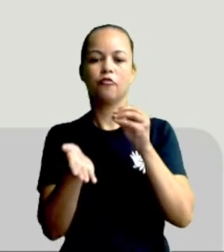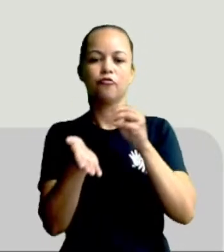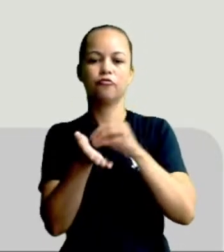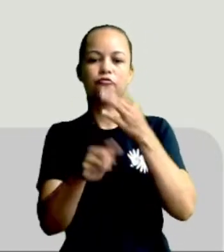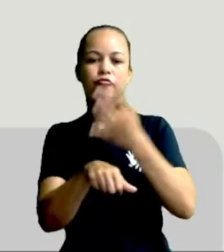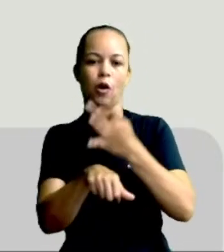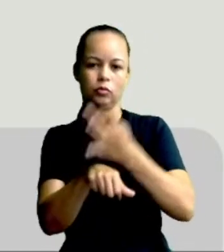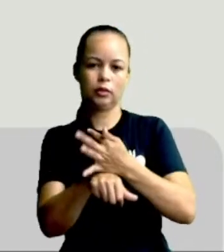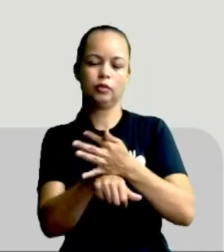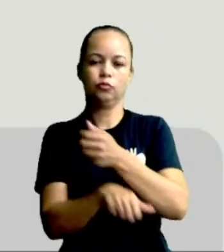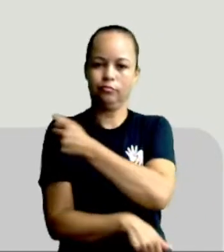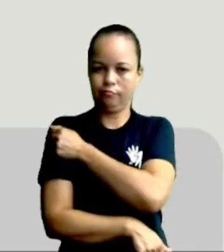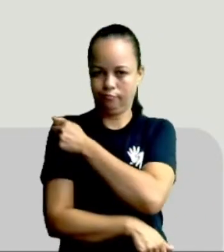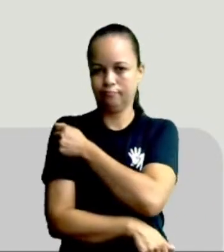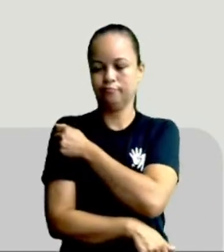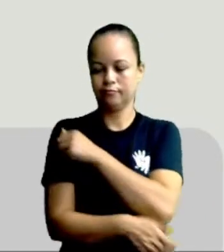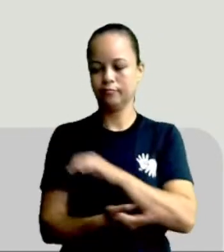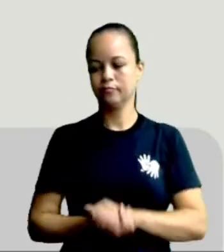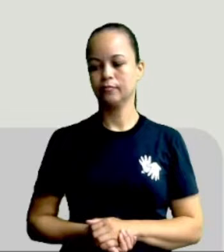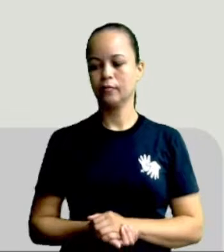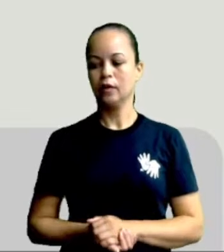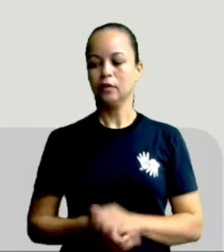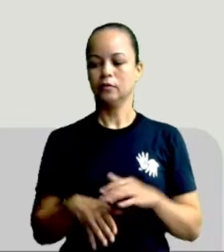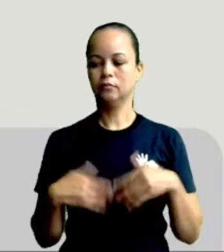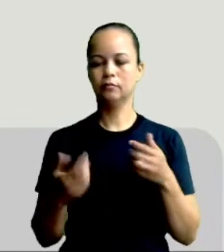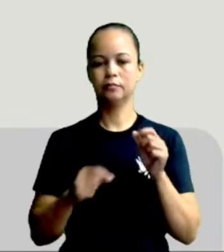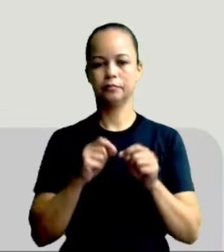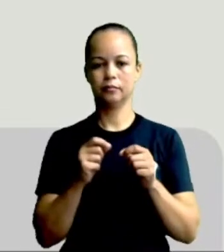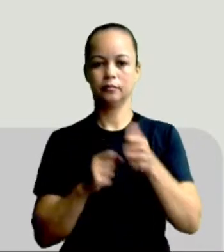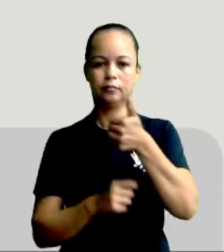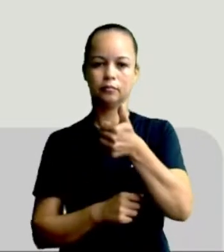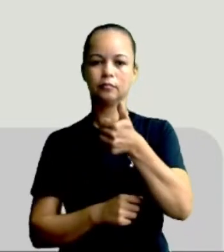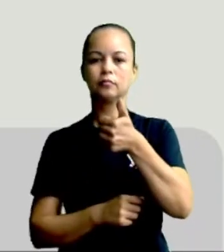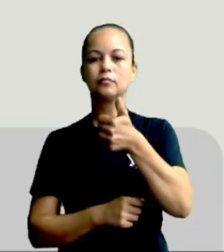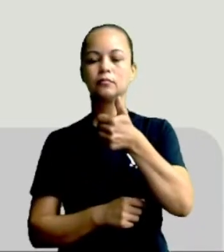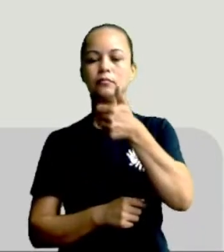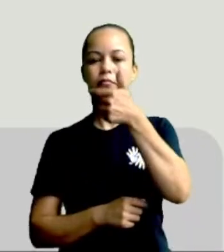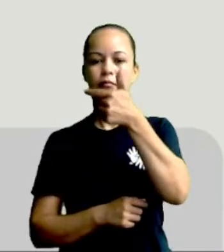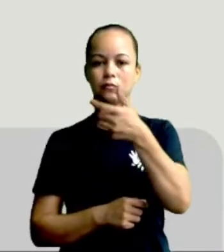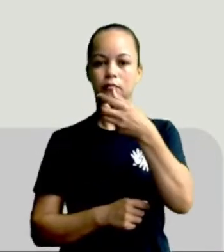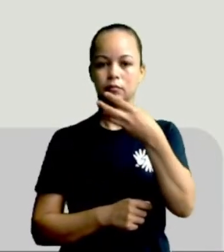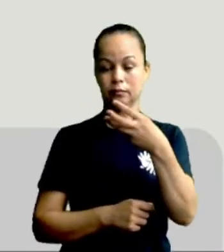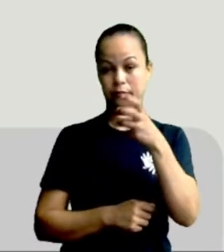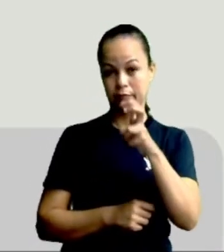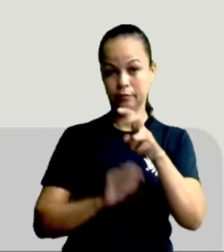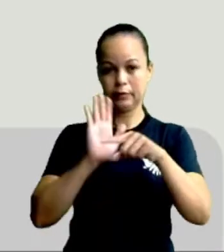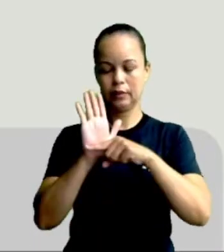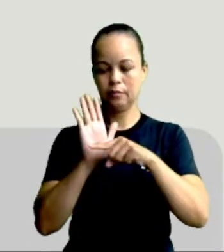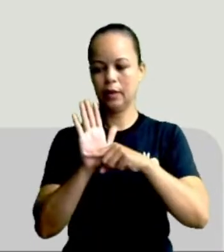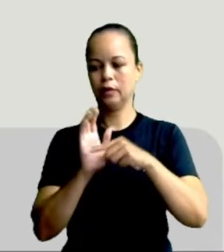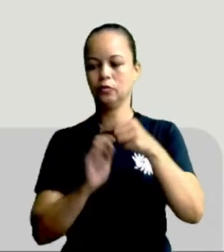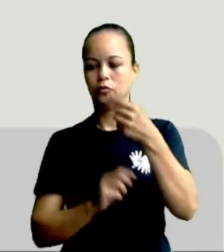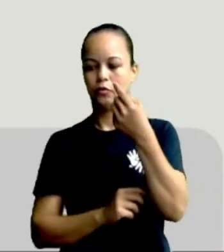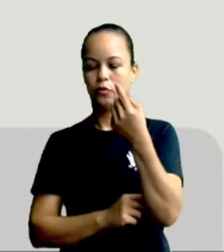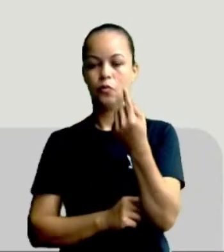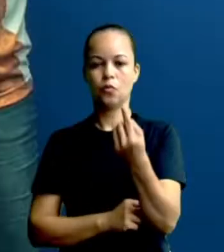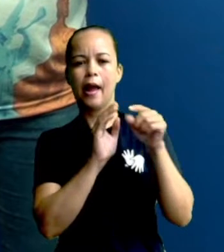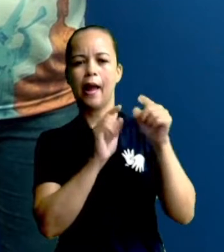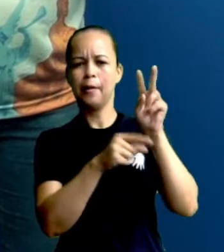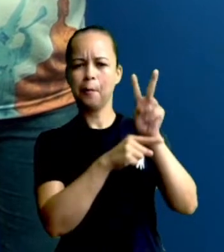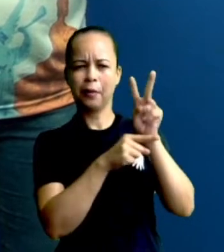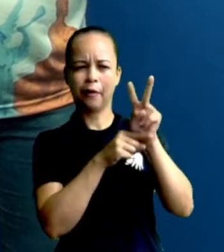do ano letivo de 2021, mas fica ligadinho aí que após as férias a gente retorna. Então vamos à nossa última aula de